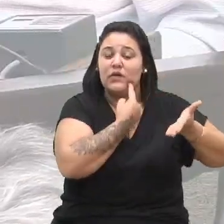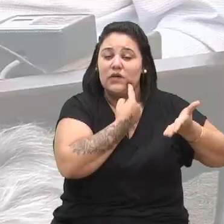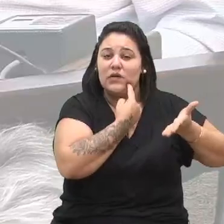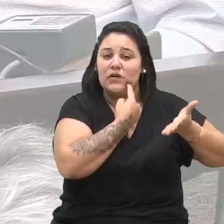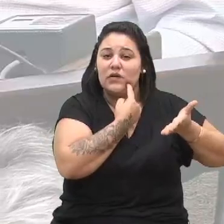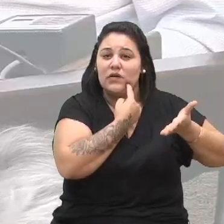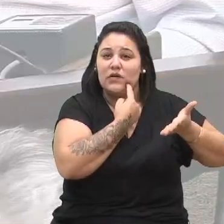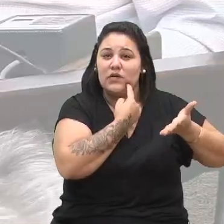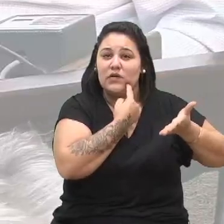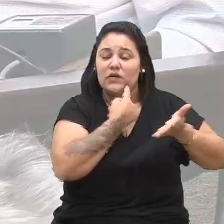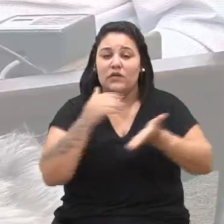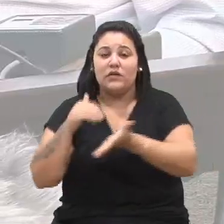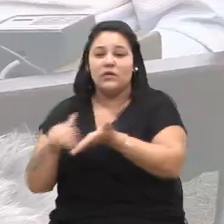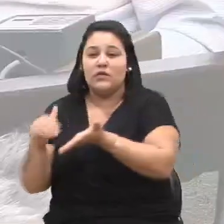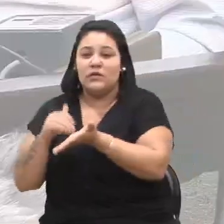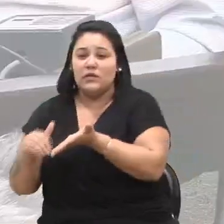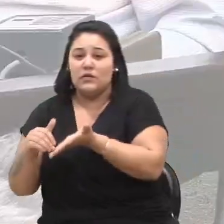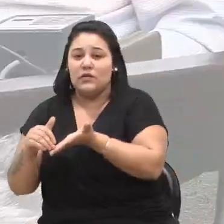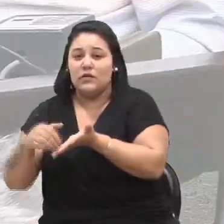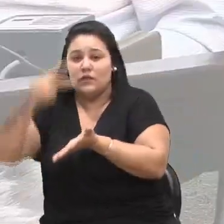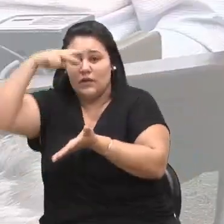o secretário Edson da Rosa.